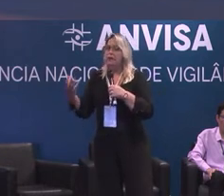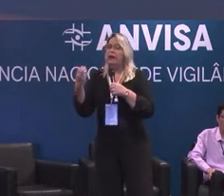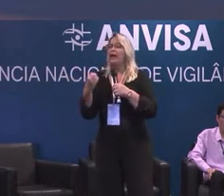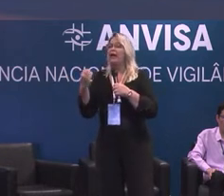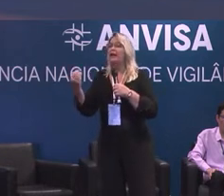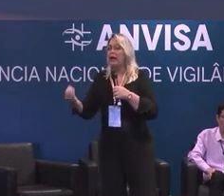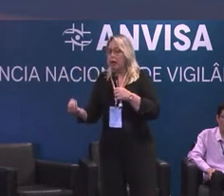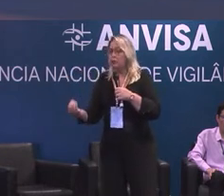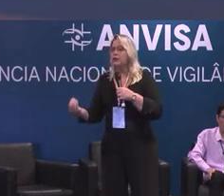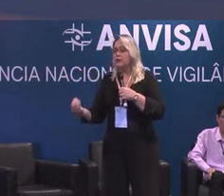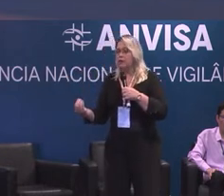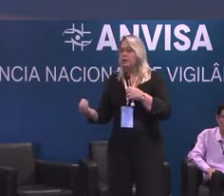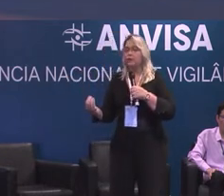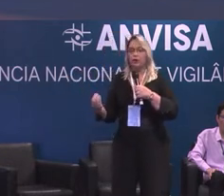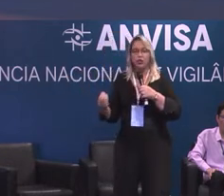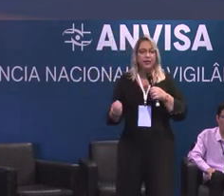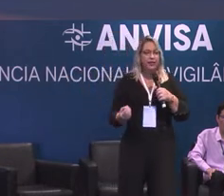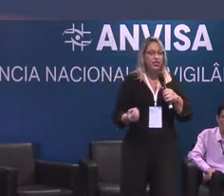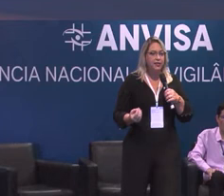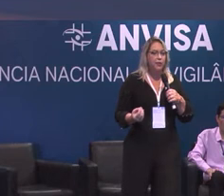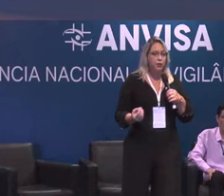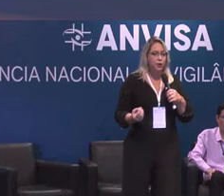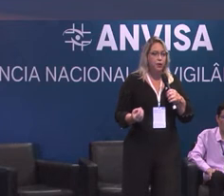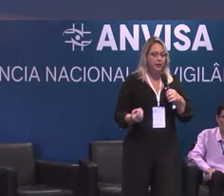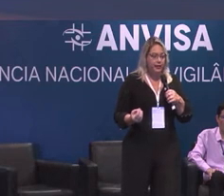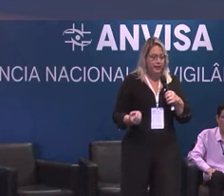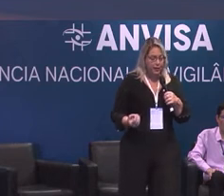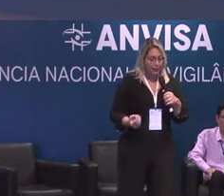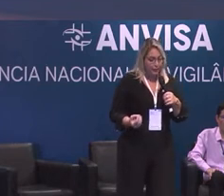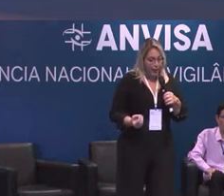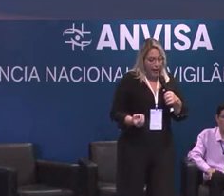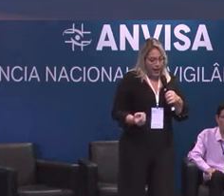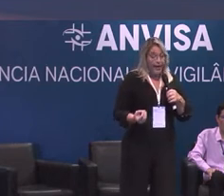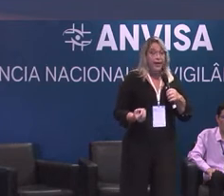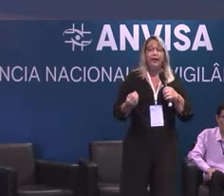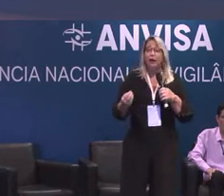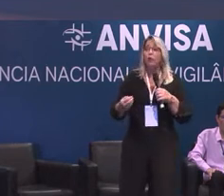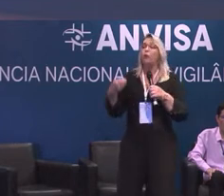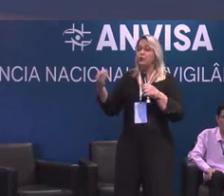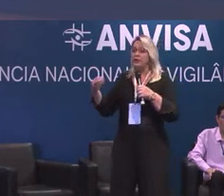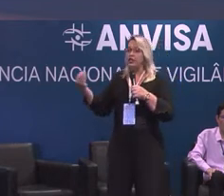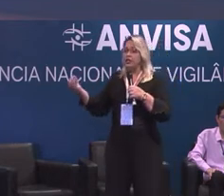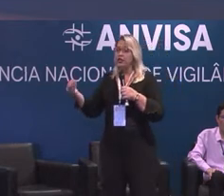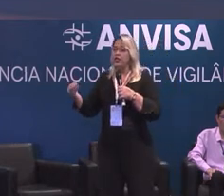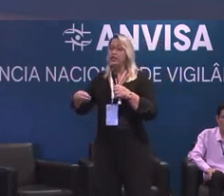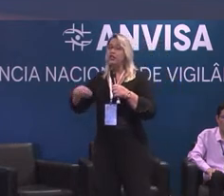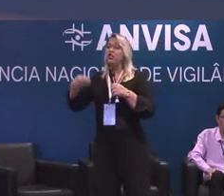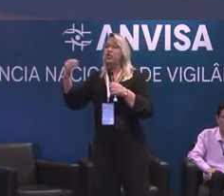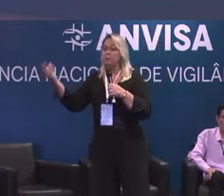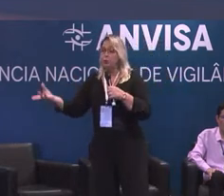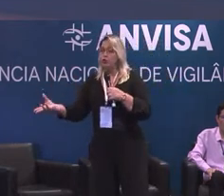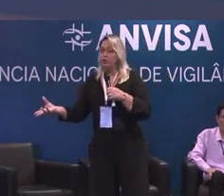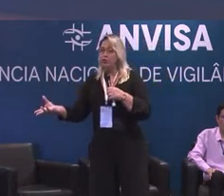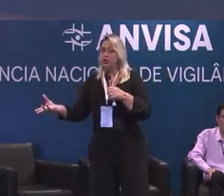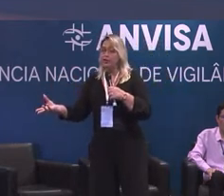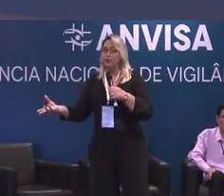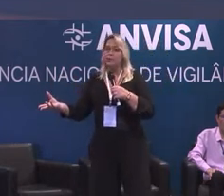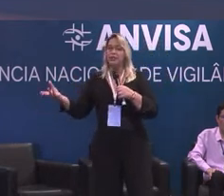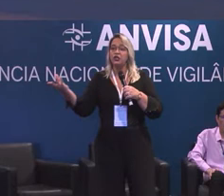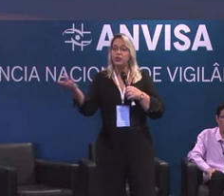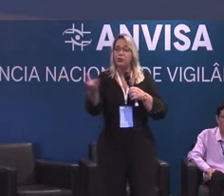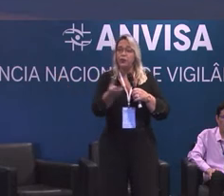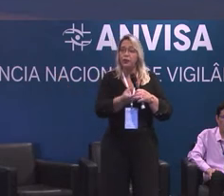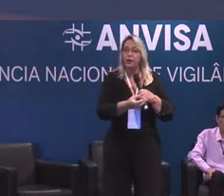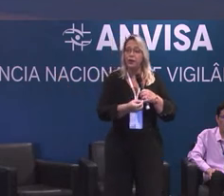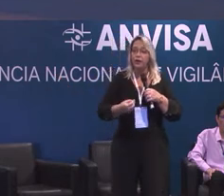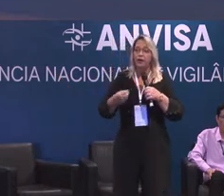a interlocução com as demais áreas da saúde e com atenção. E até com outras, né, gente, extramuros da vigilância. O que mais a gente